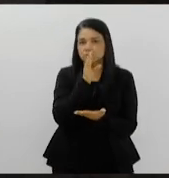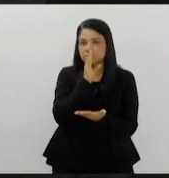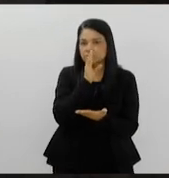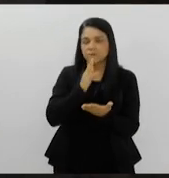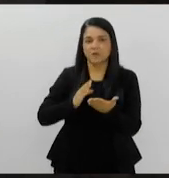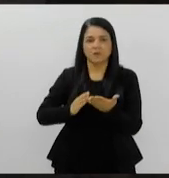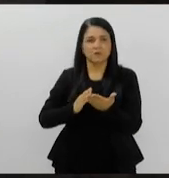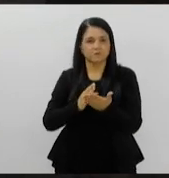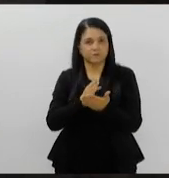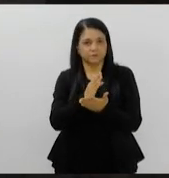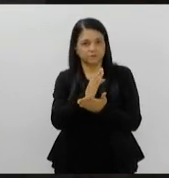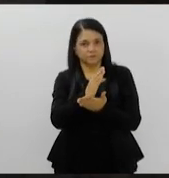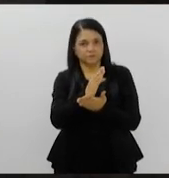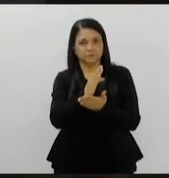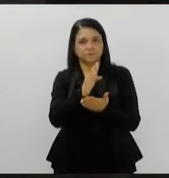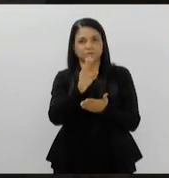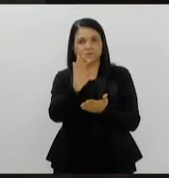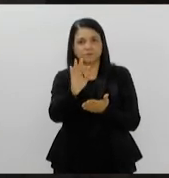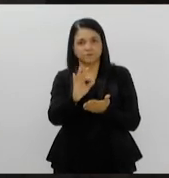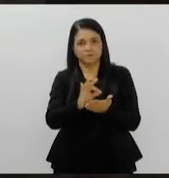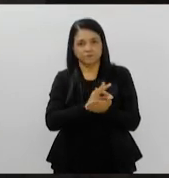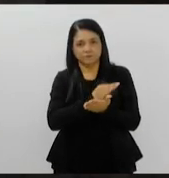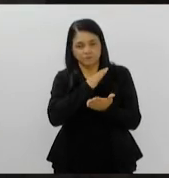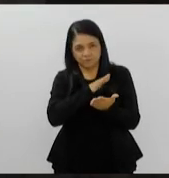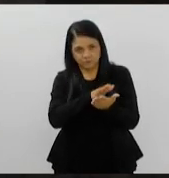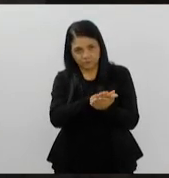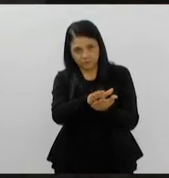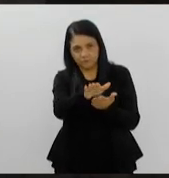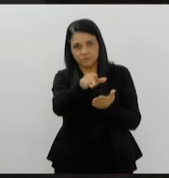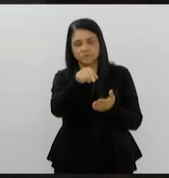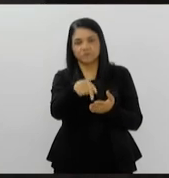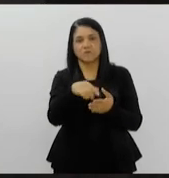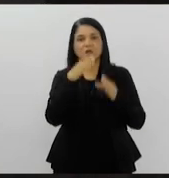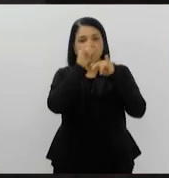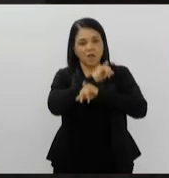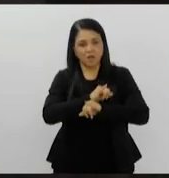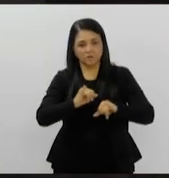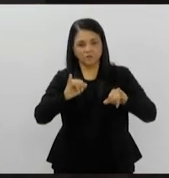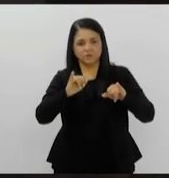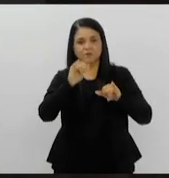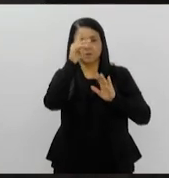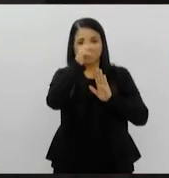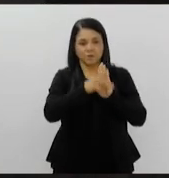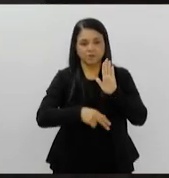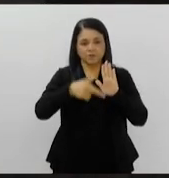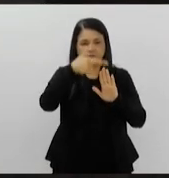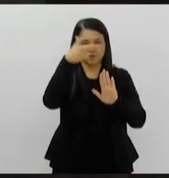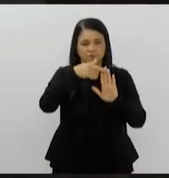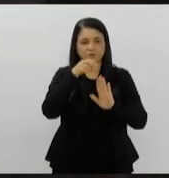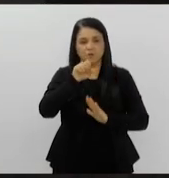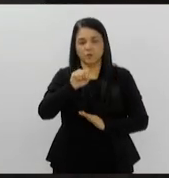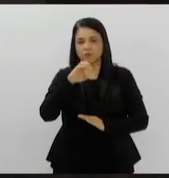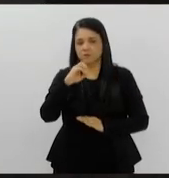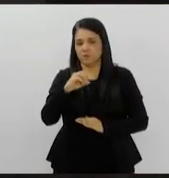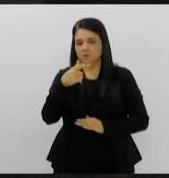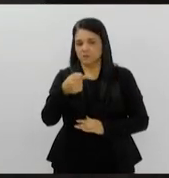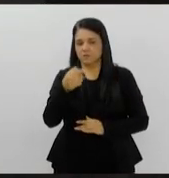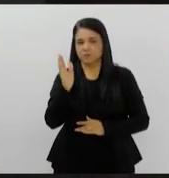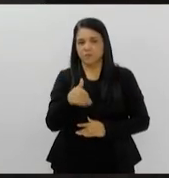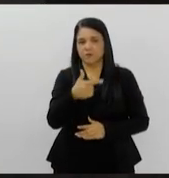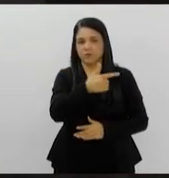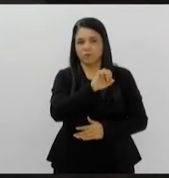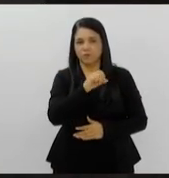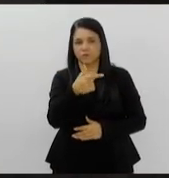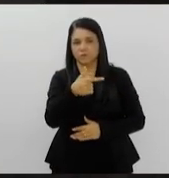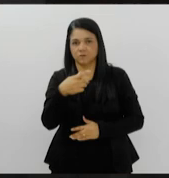como estão. Aprovado, vai a promulgação. Anuncio, projeto de resolução número